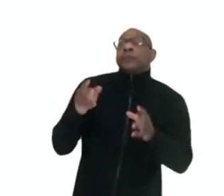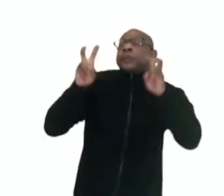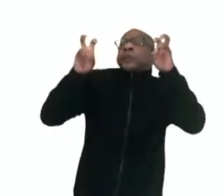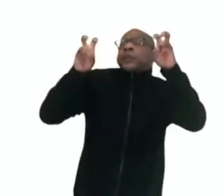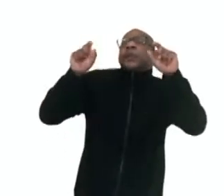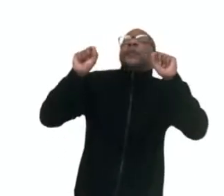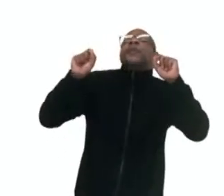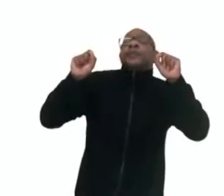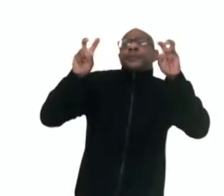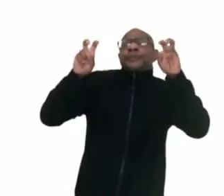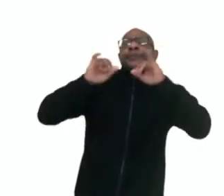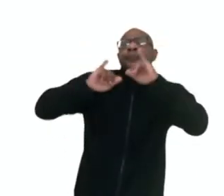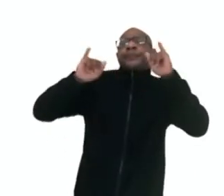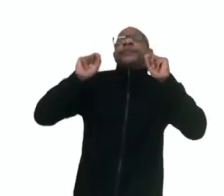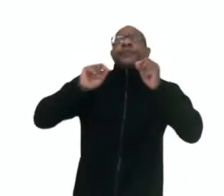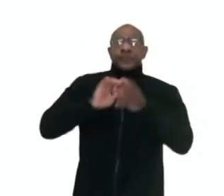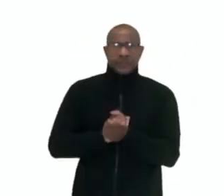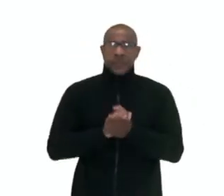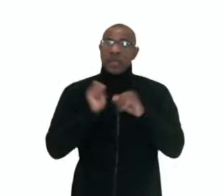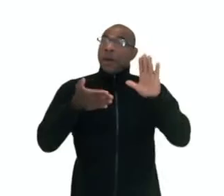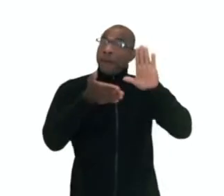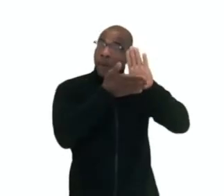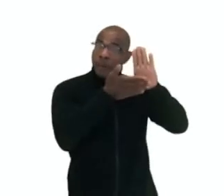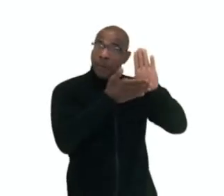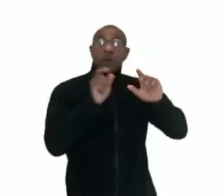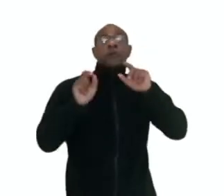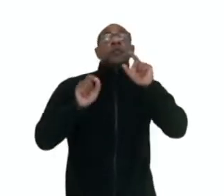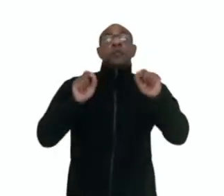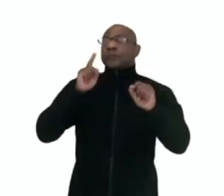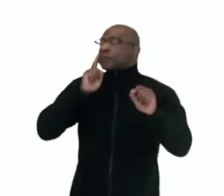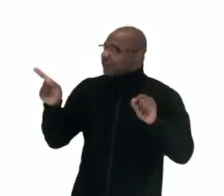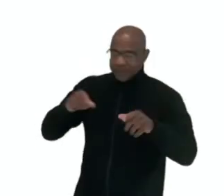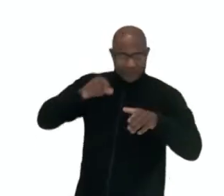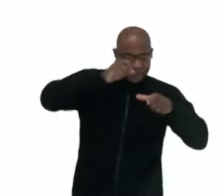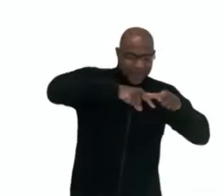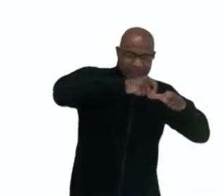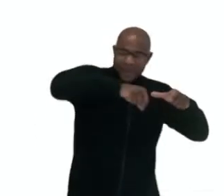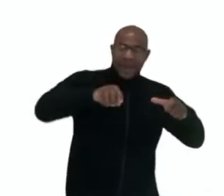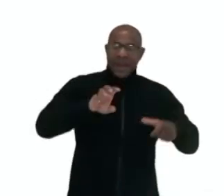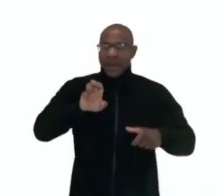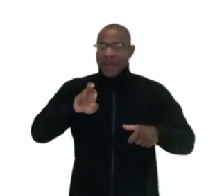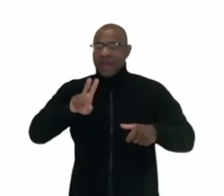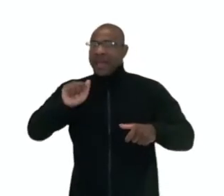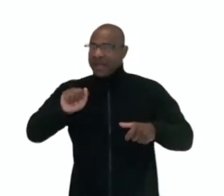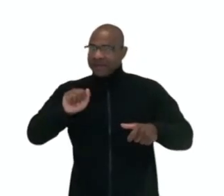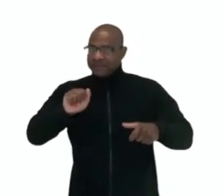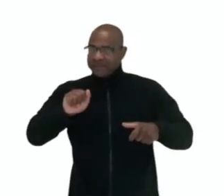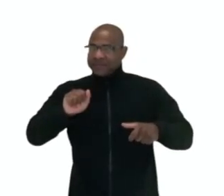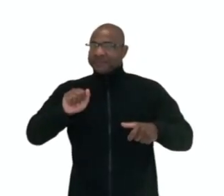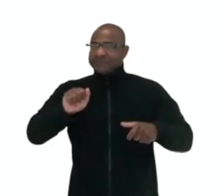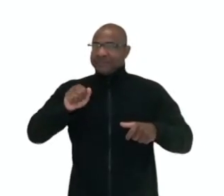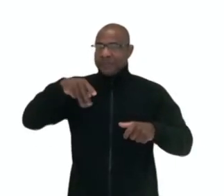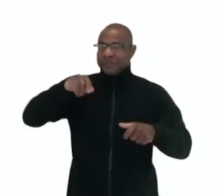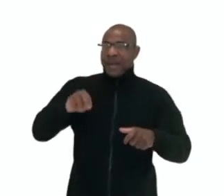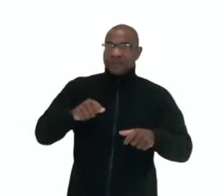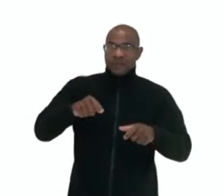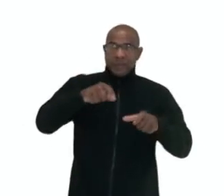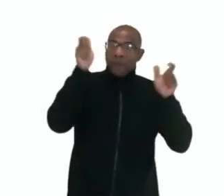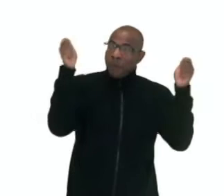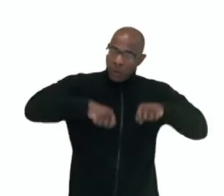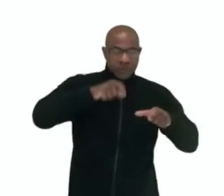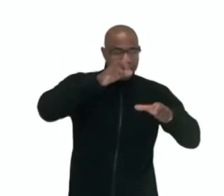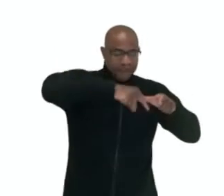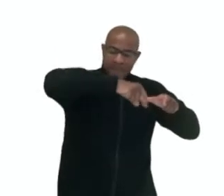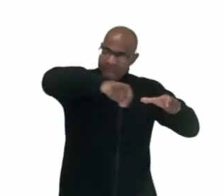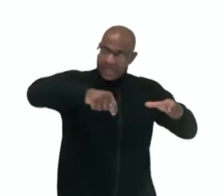uma proposta para a rentabilização, plantio de erva mate em área de reserva legal. Qual a relevância